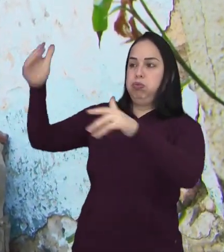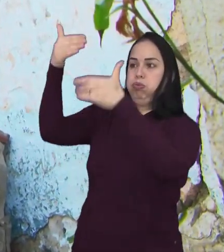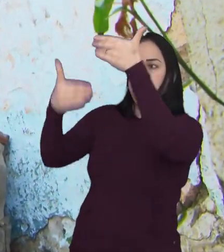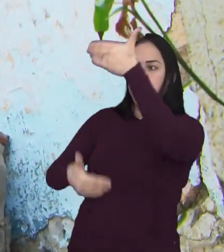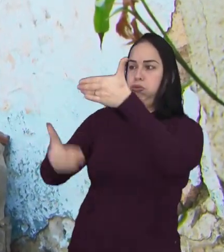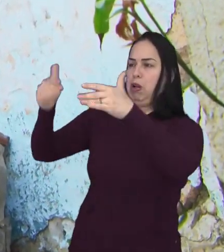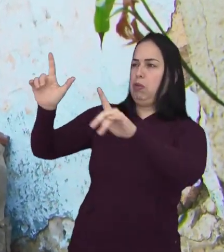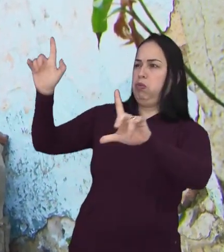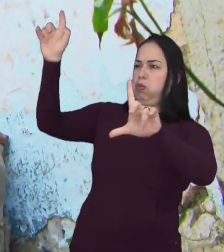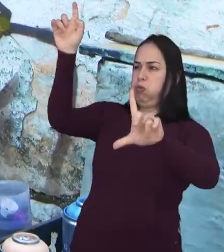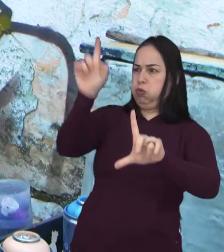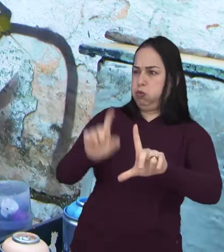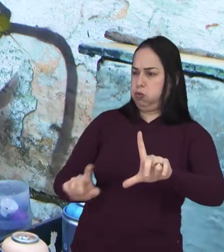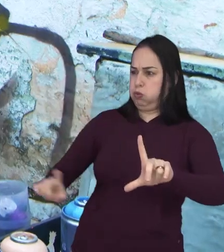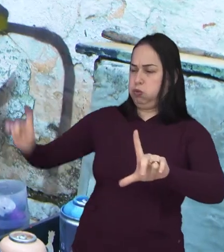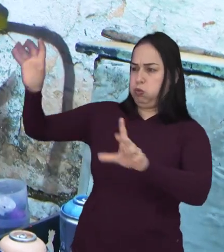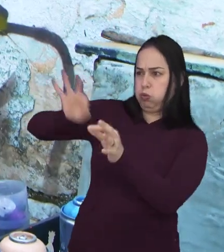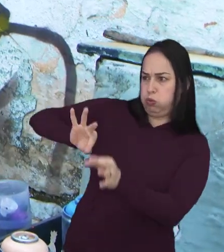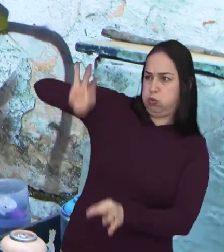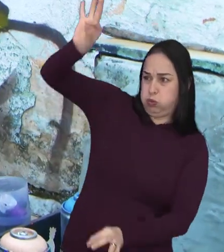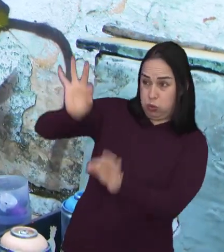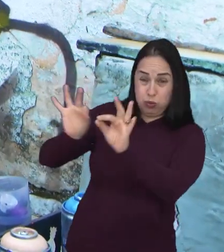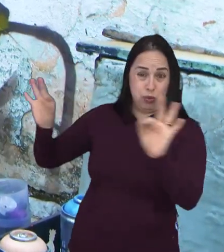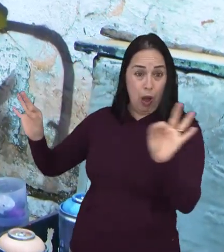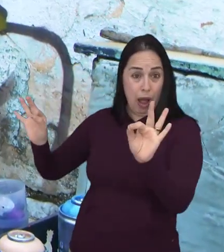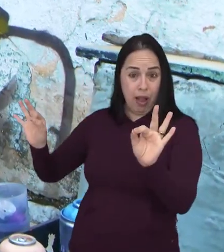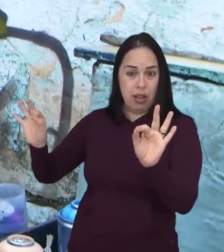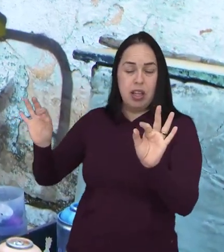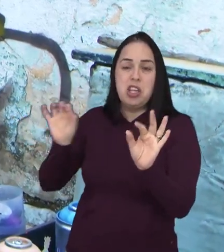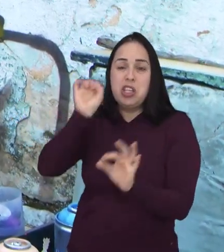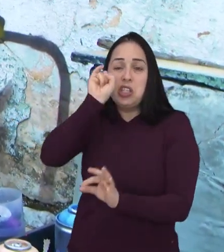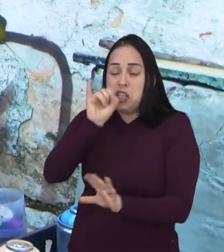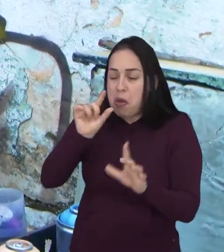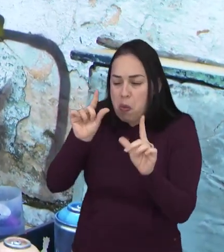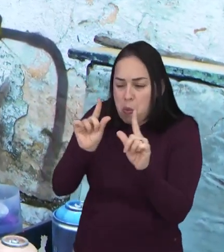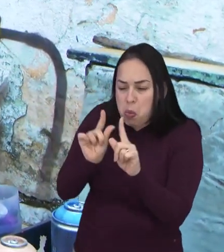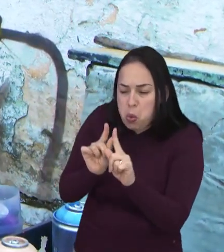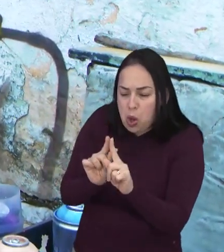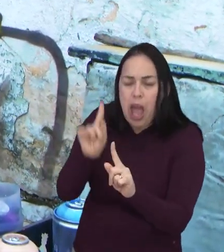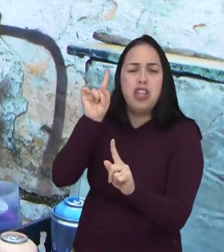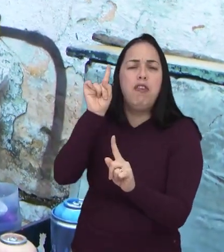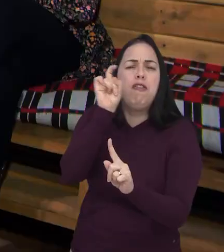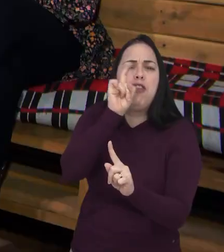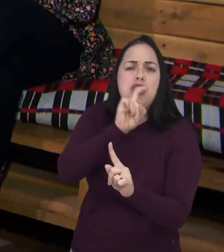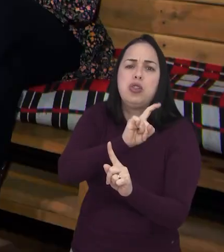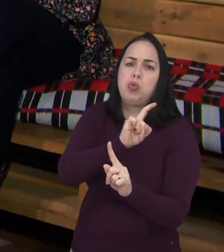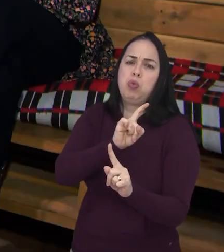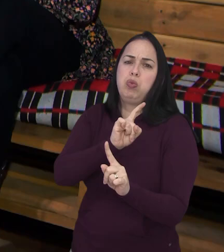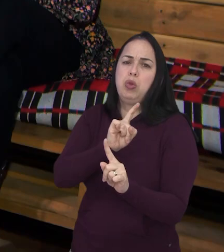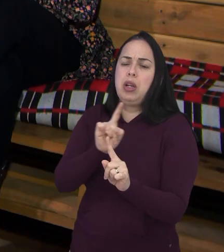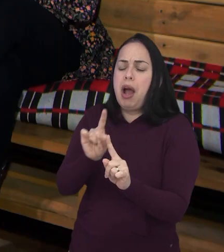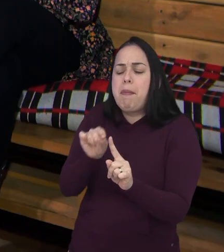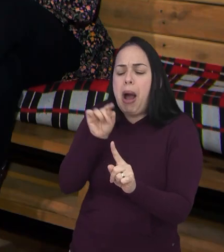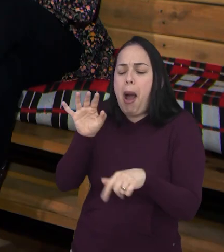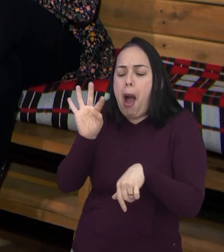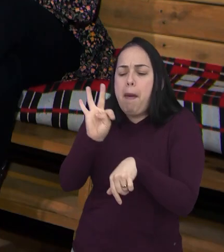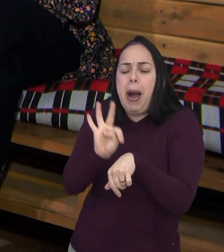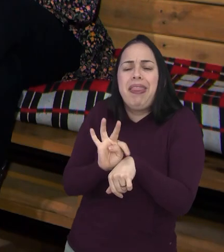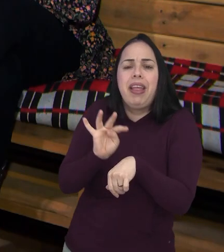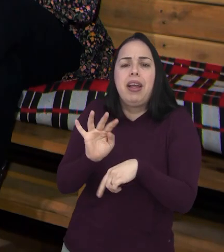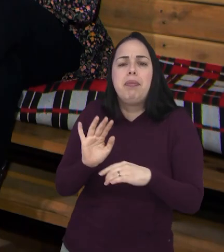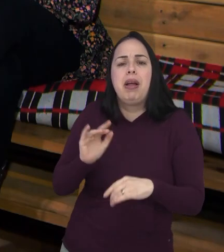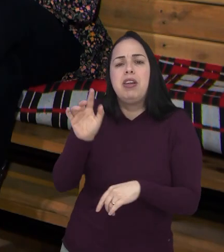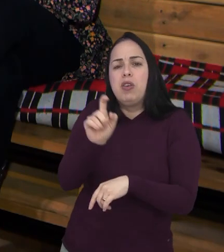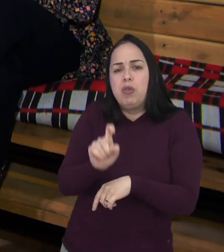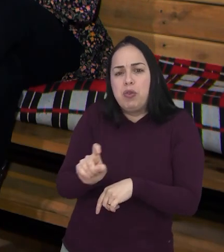poder entender o processo da lata de spray. Quanto menor, mais difícil você ter uma técnica para